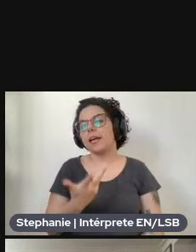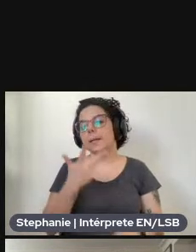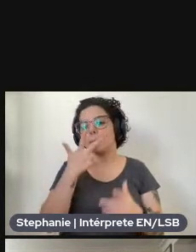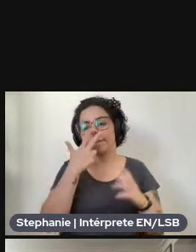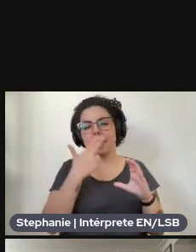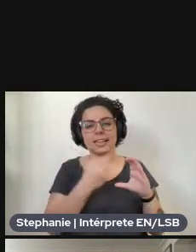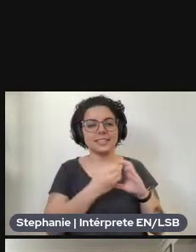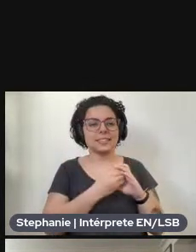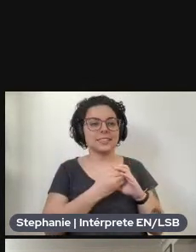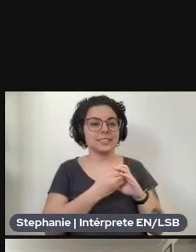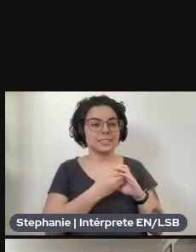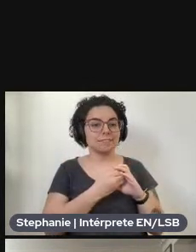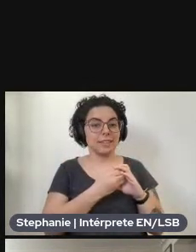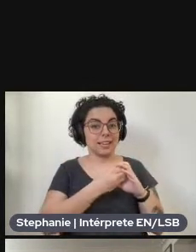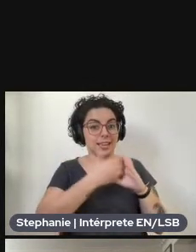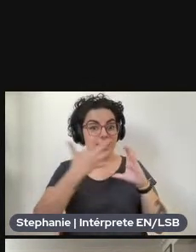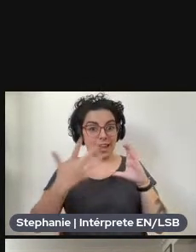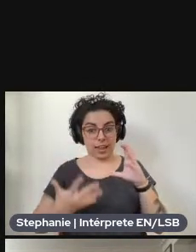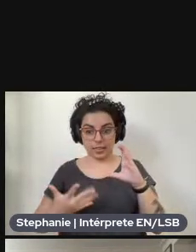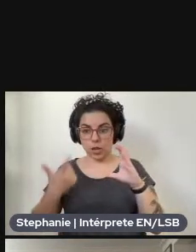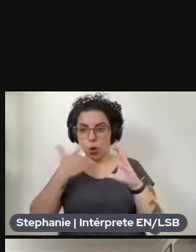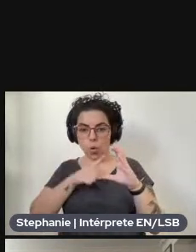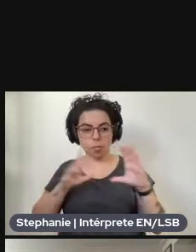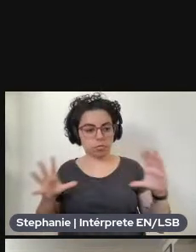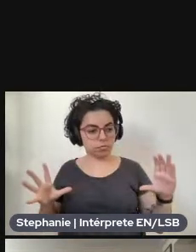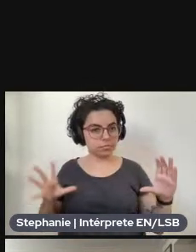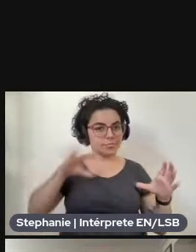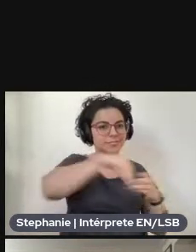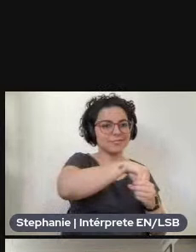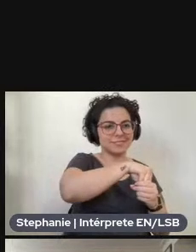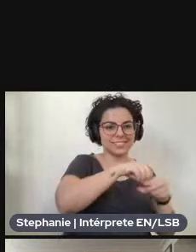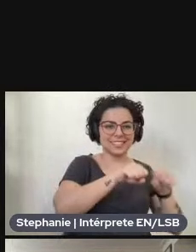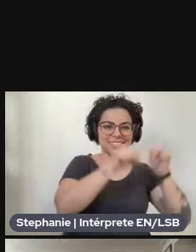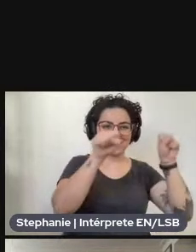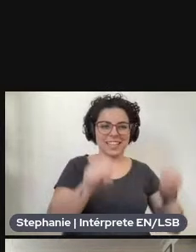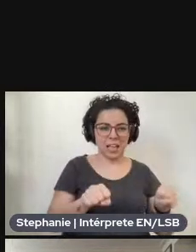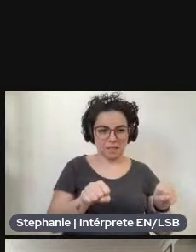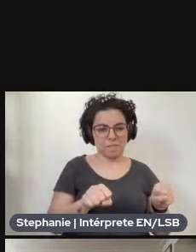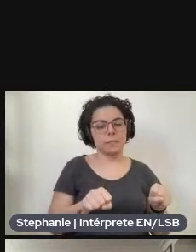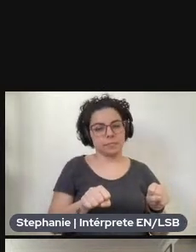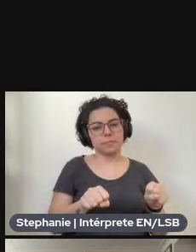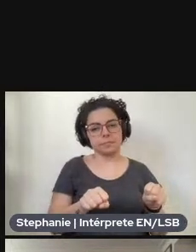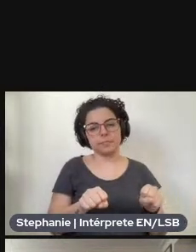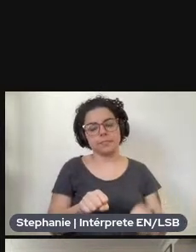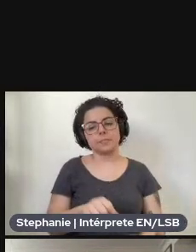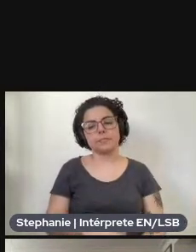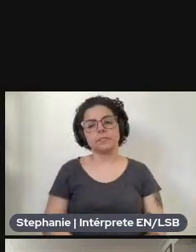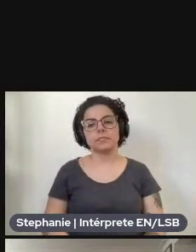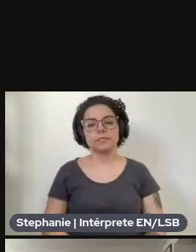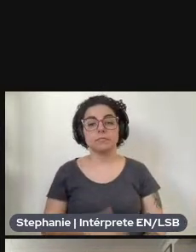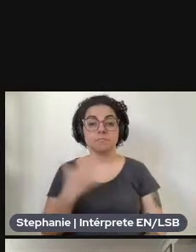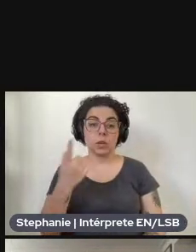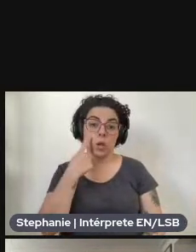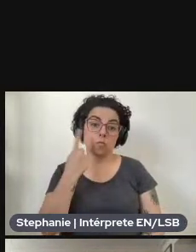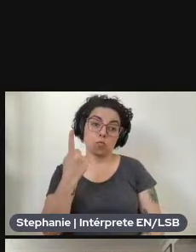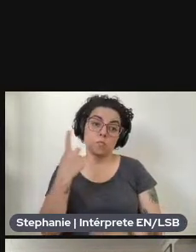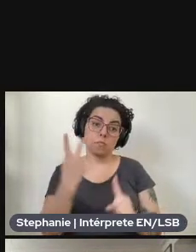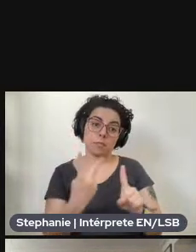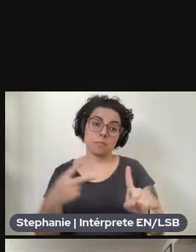tornou sistémica. Como tal, apenas uma abordagem funcional, quer-me